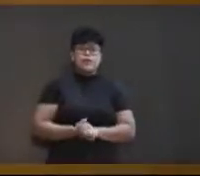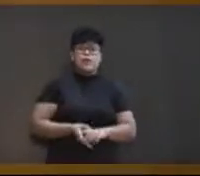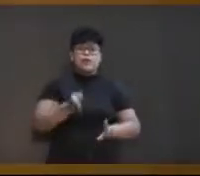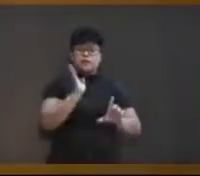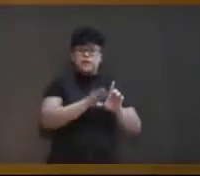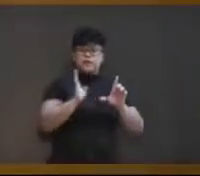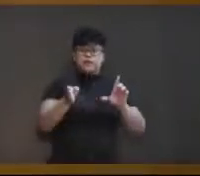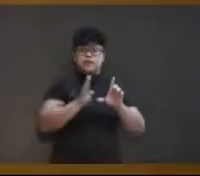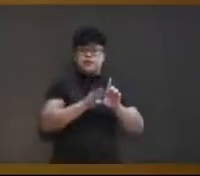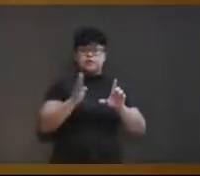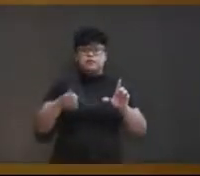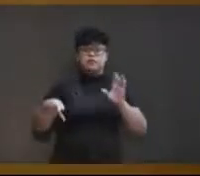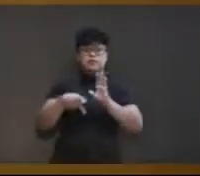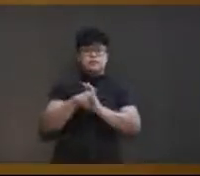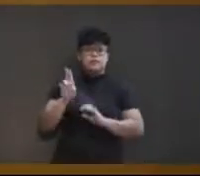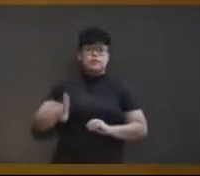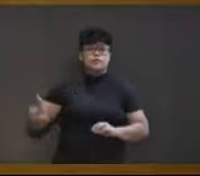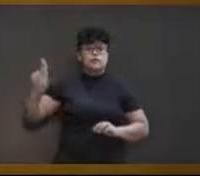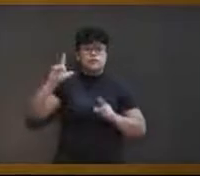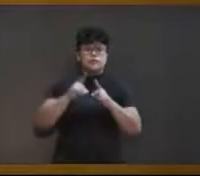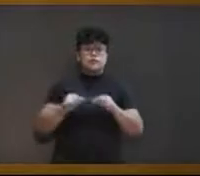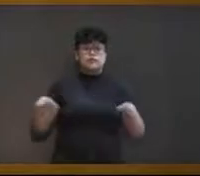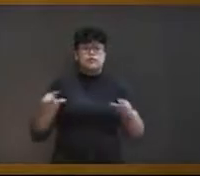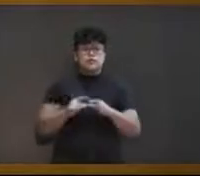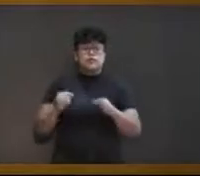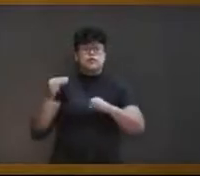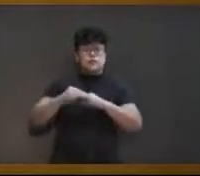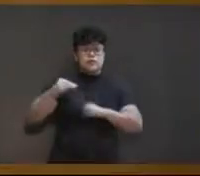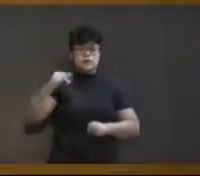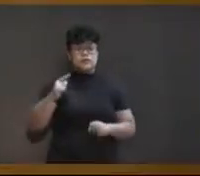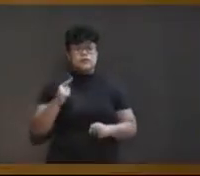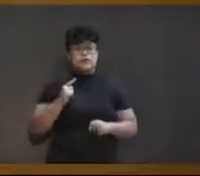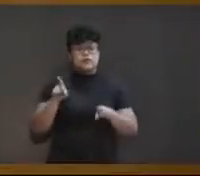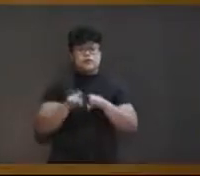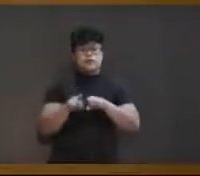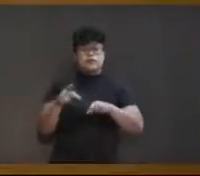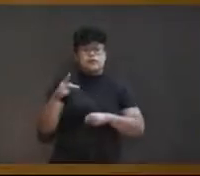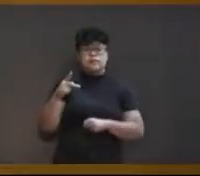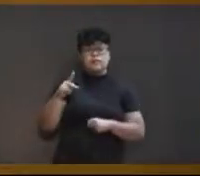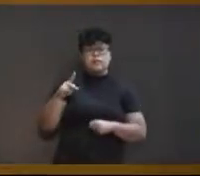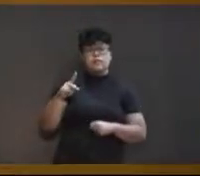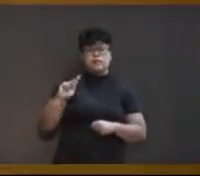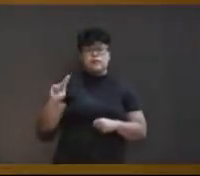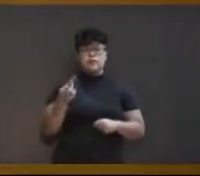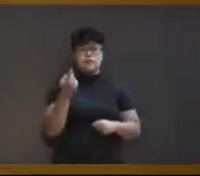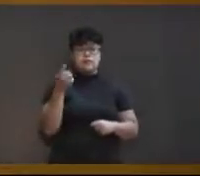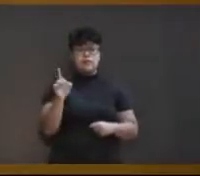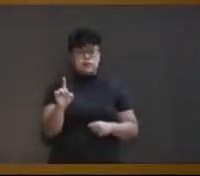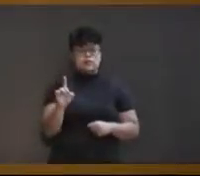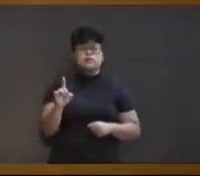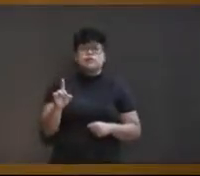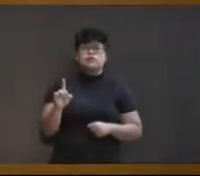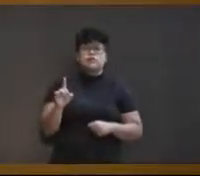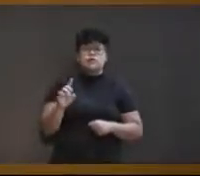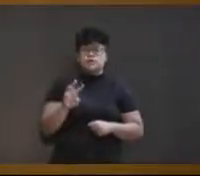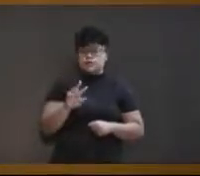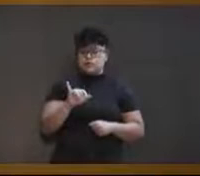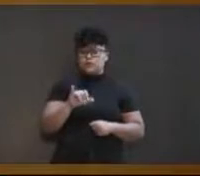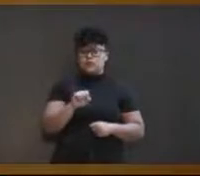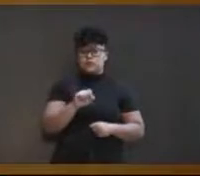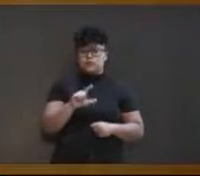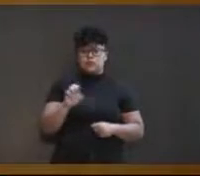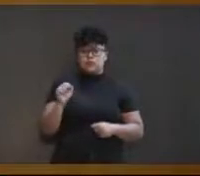na Universidade de Brasília fez mestrado e pode doutorado phd na universidade de wisconsin-madison